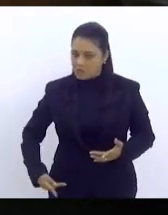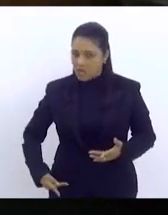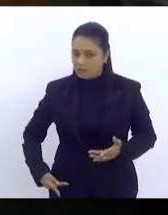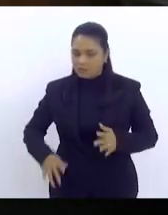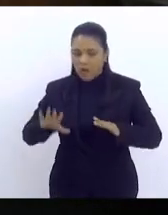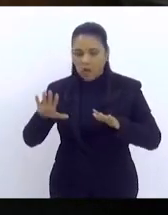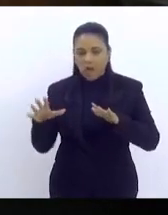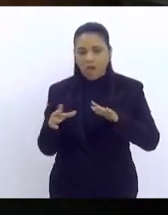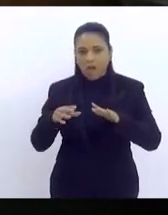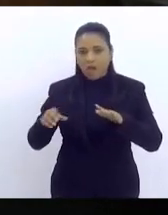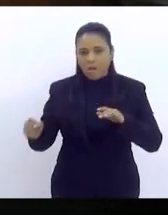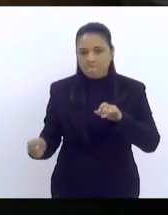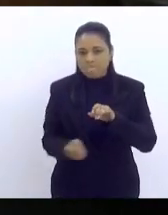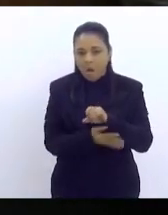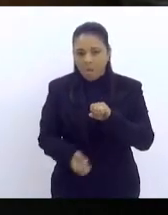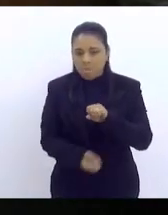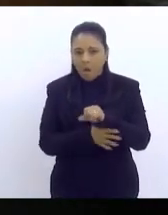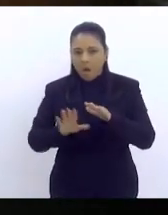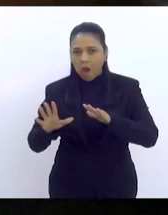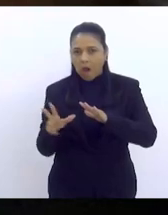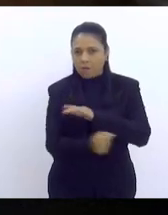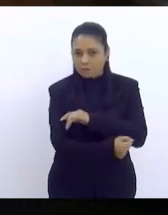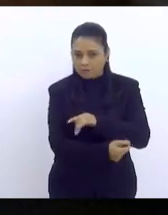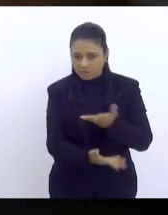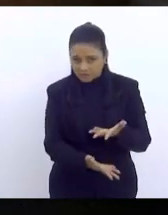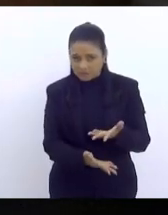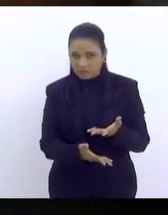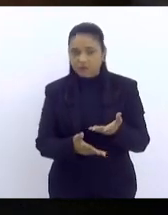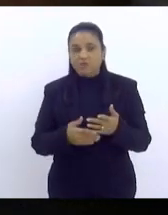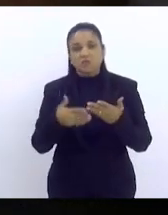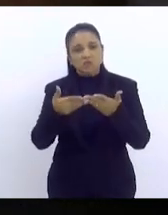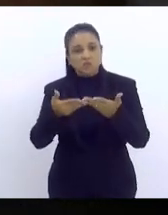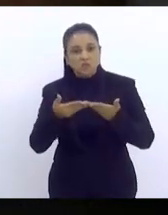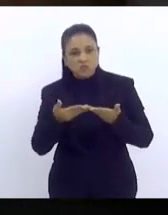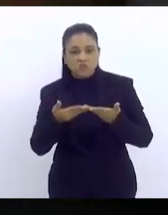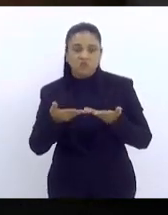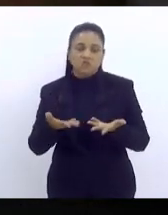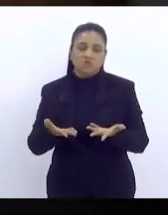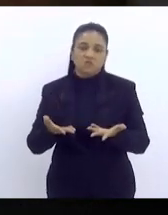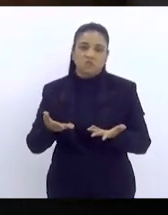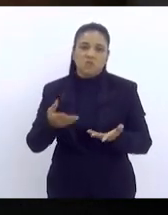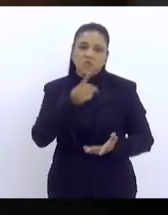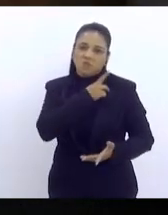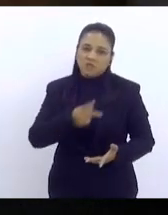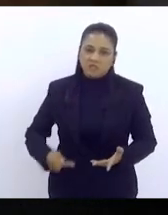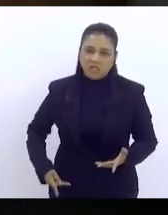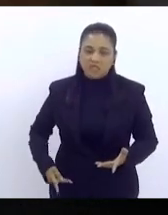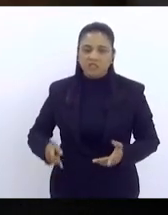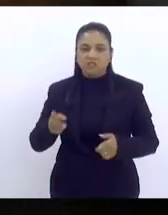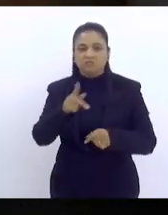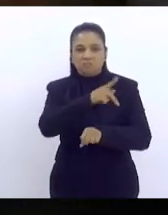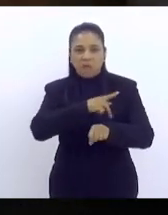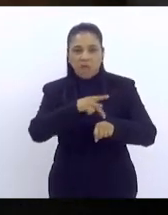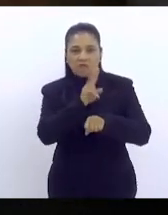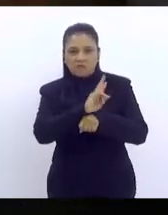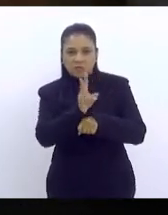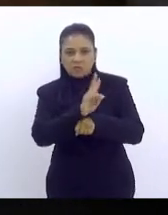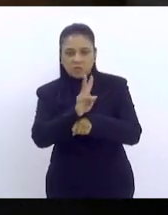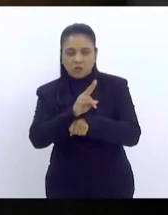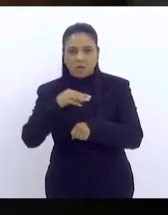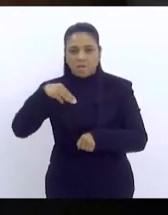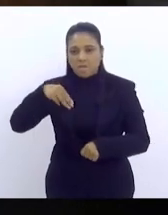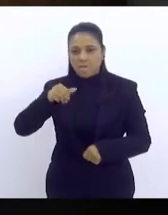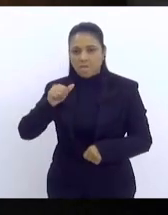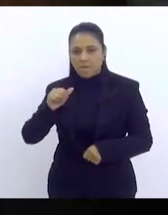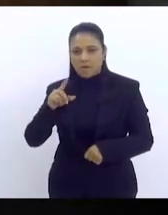tivesse convidado O Ditador maduro que está no Brasil uma vergonha que envergonha todos os